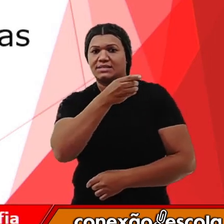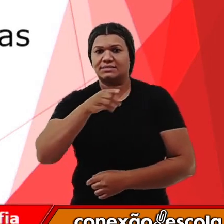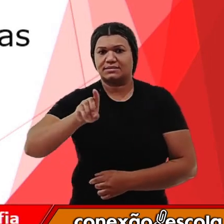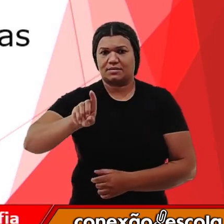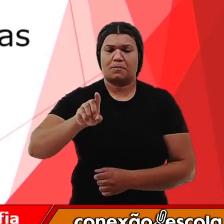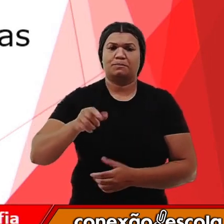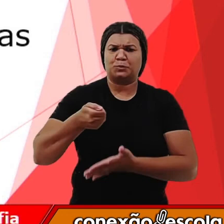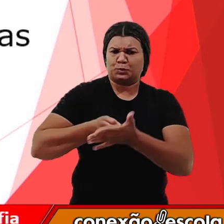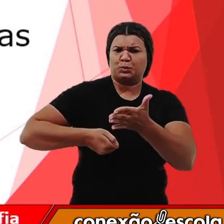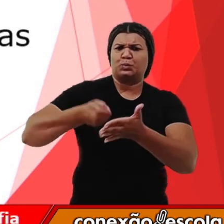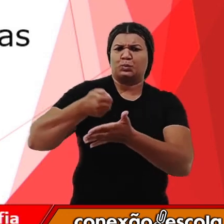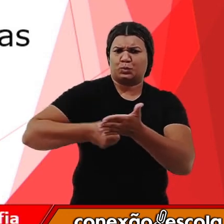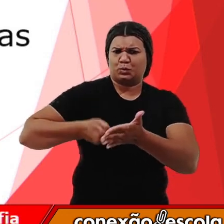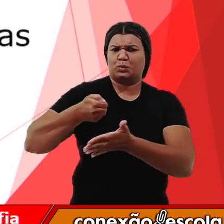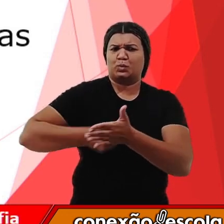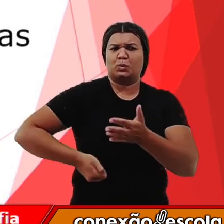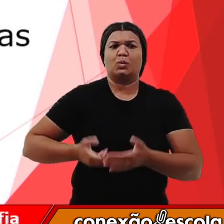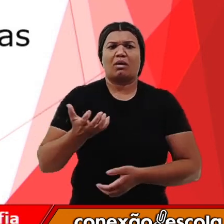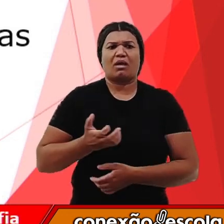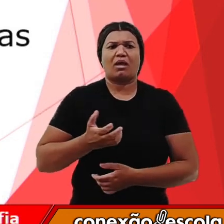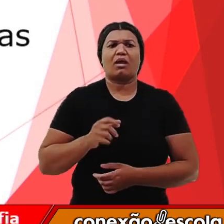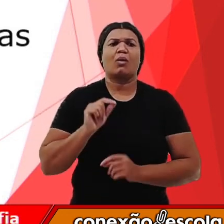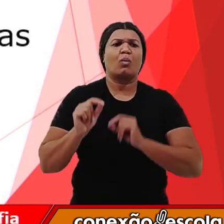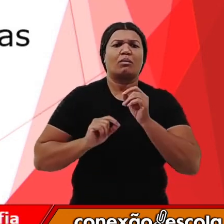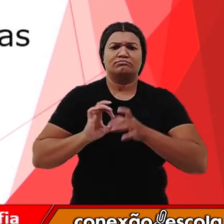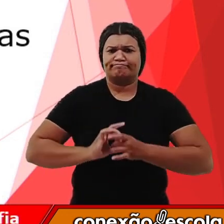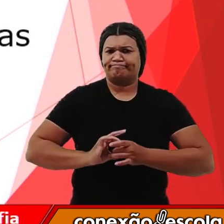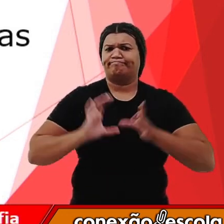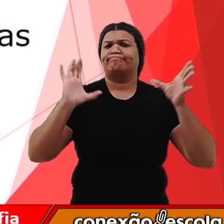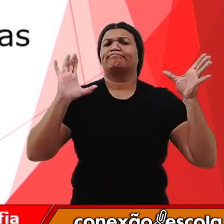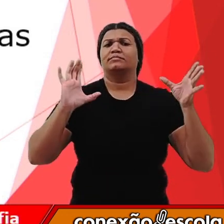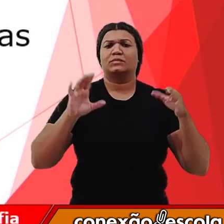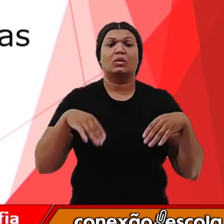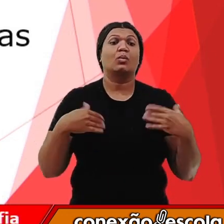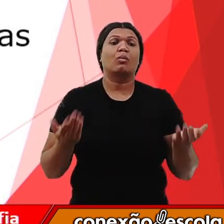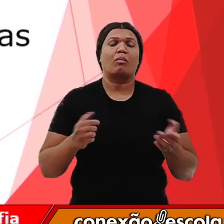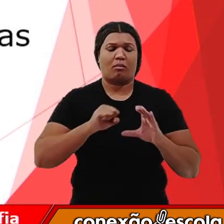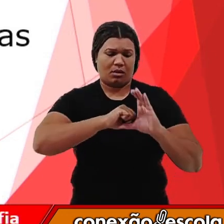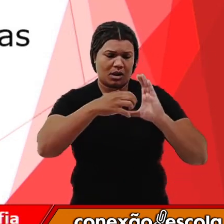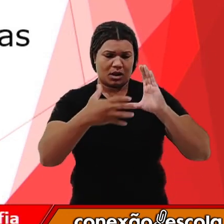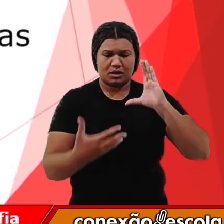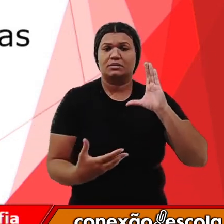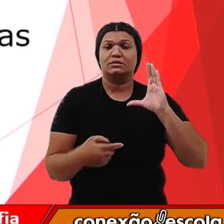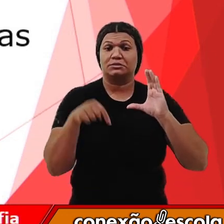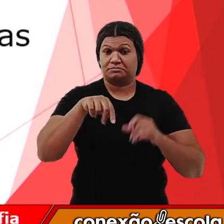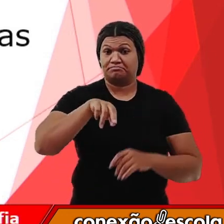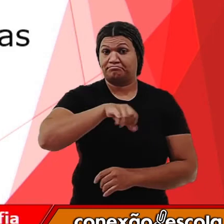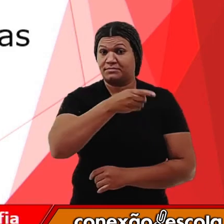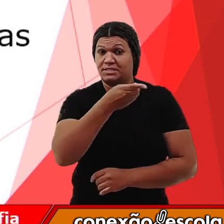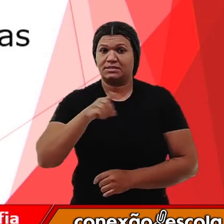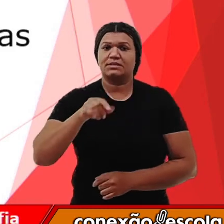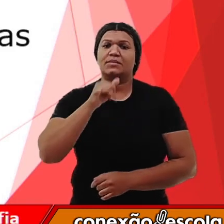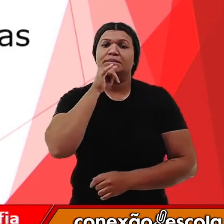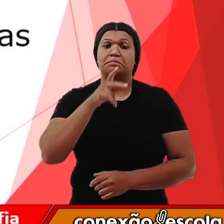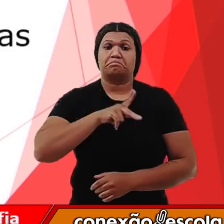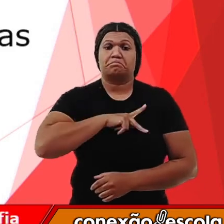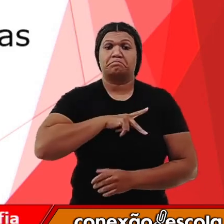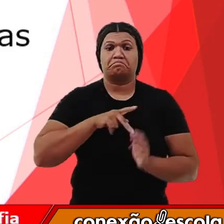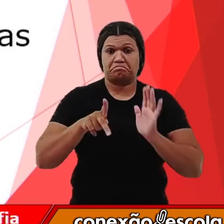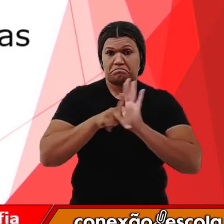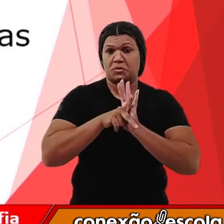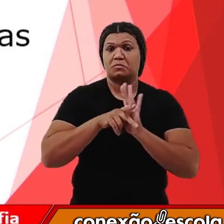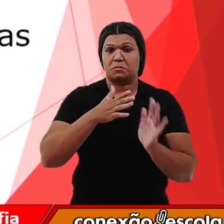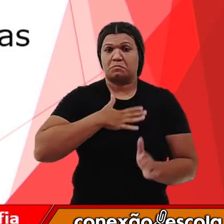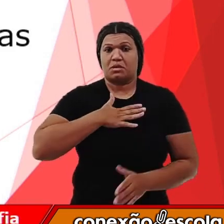pela independência. Quais seriam as características dessa nação? Posso falar um pouquinho da minha casa. Vou fazer aqui